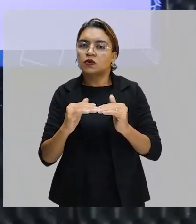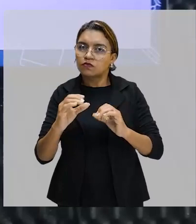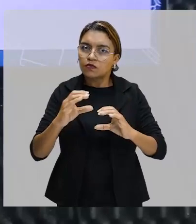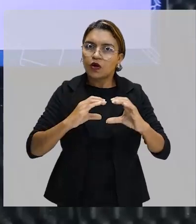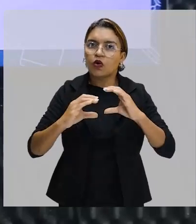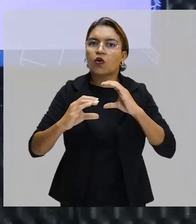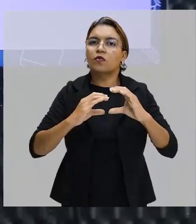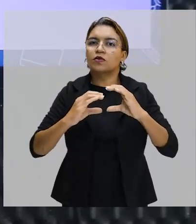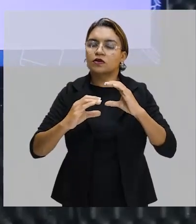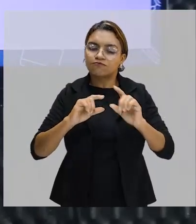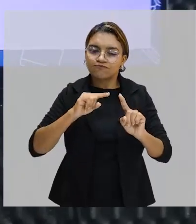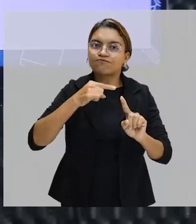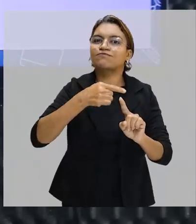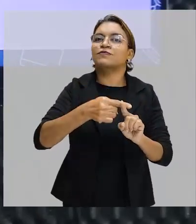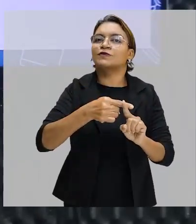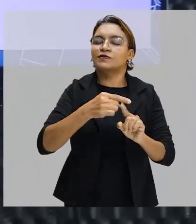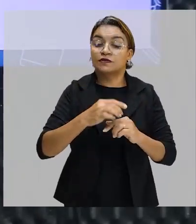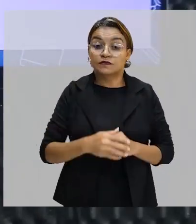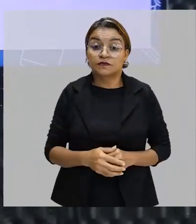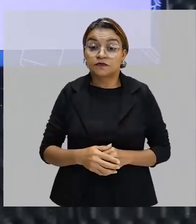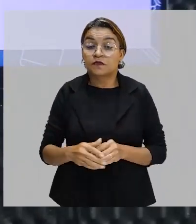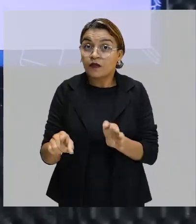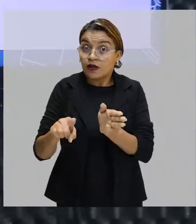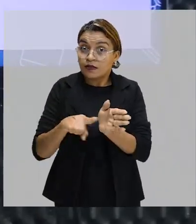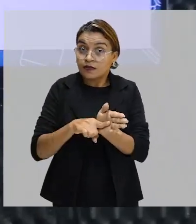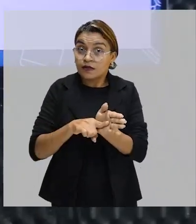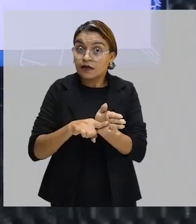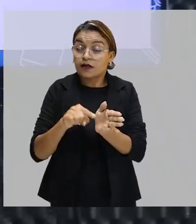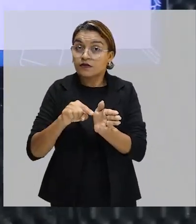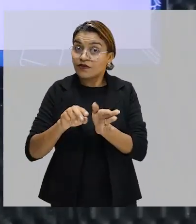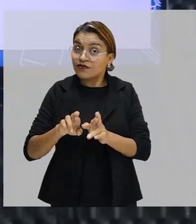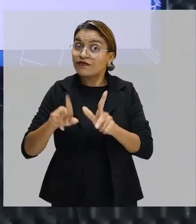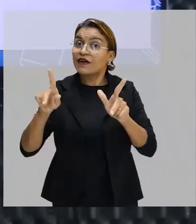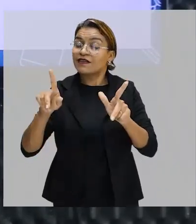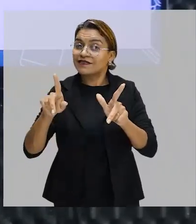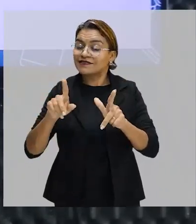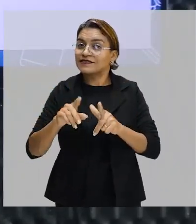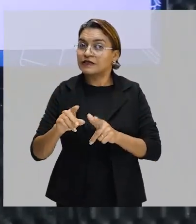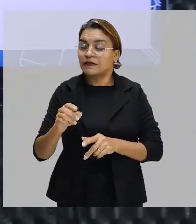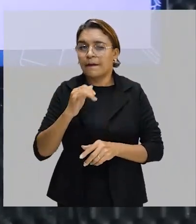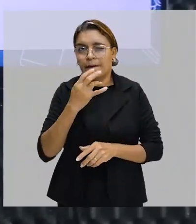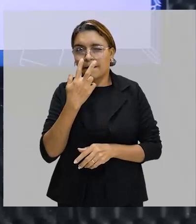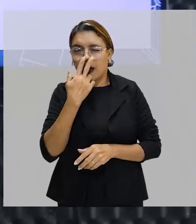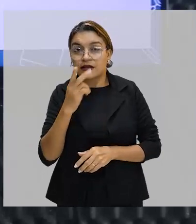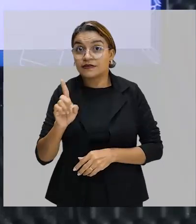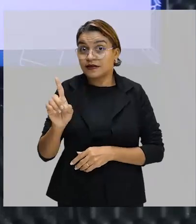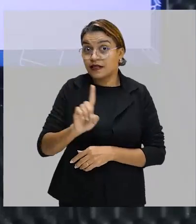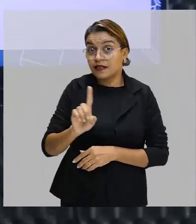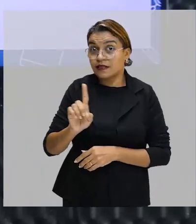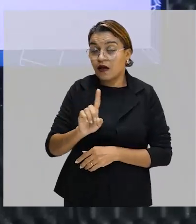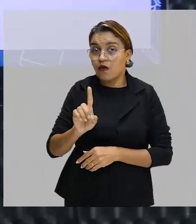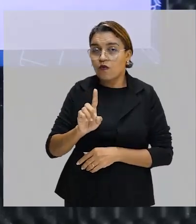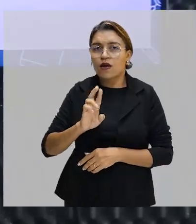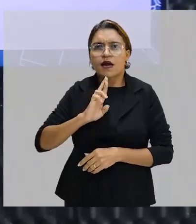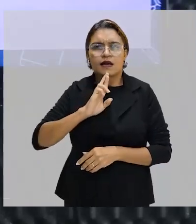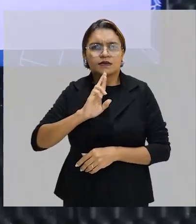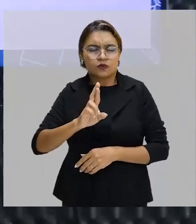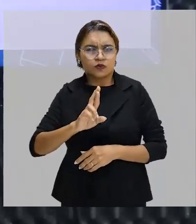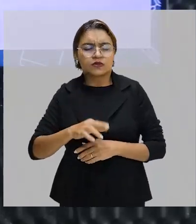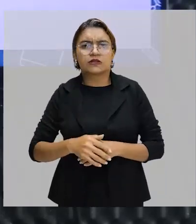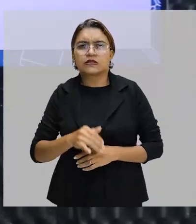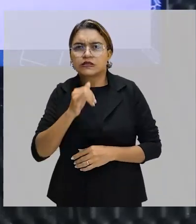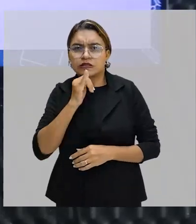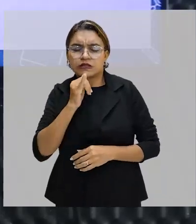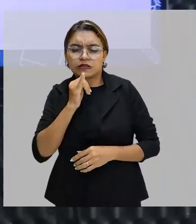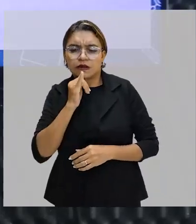comunicação positiva. A negação é o contrário disso, é quando você responde fazendo uma negação, então você